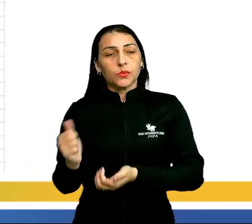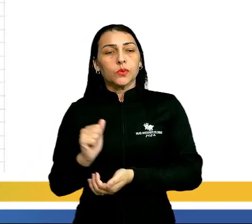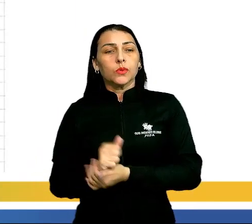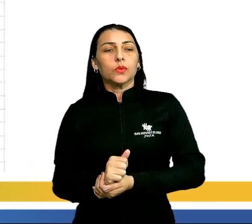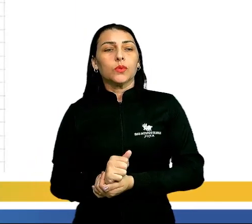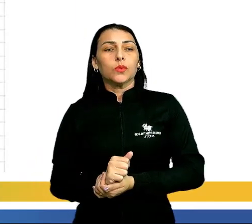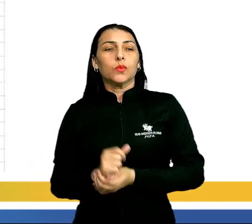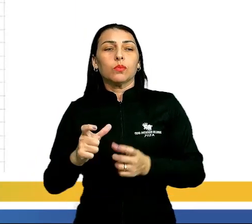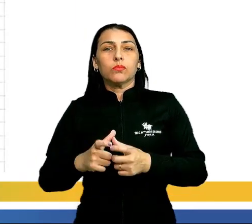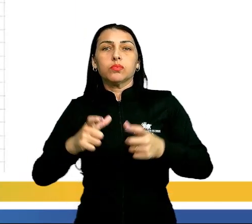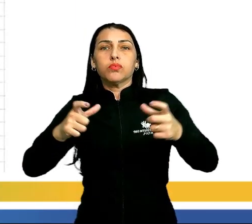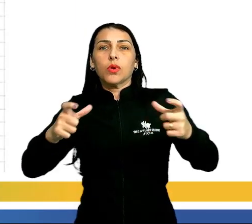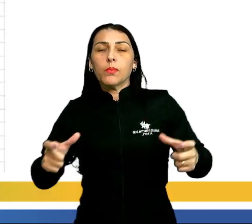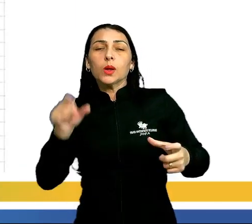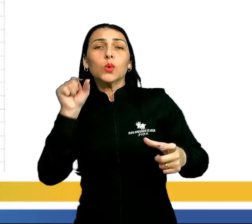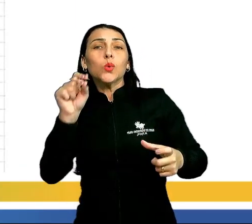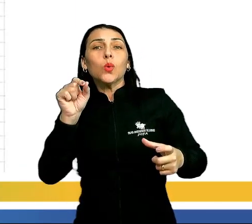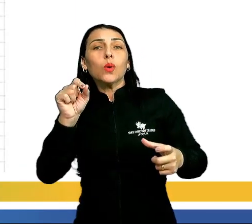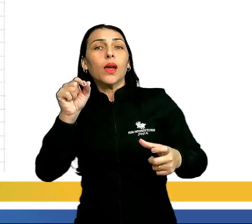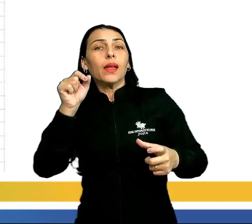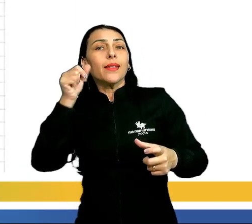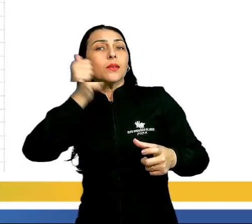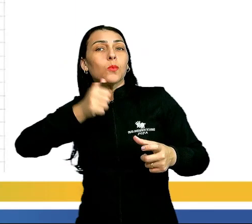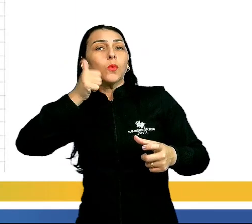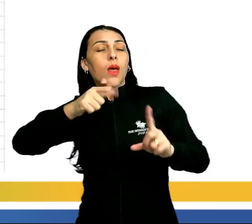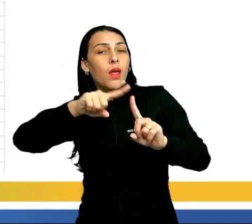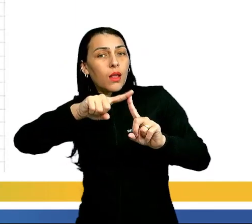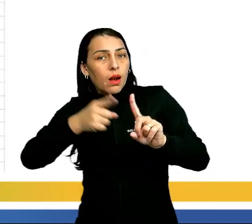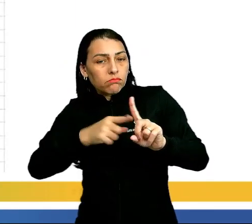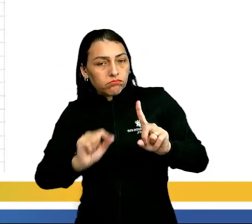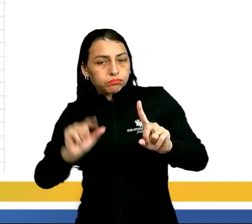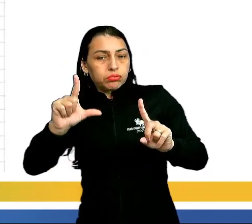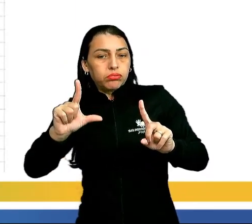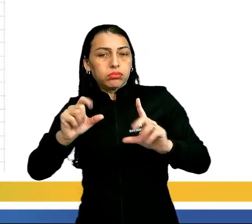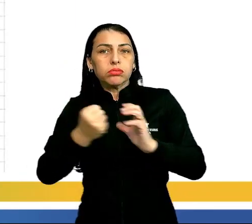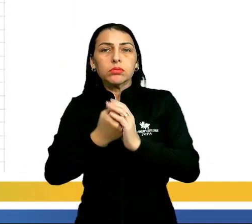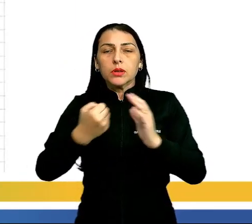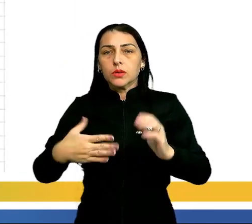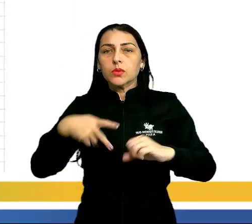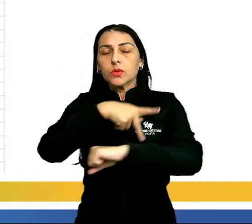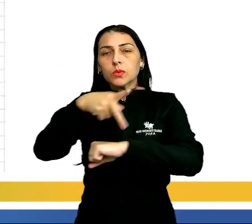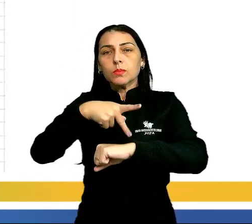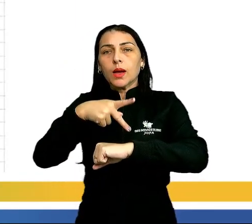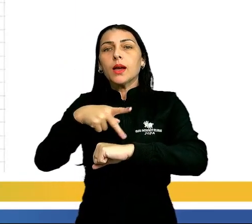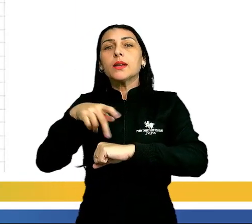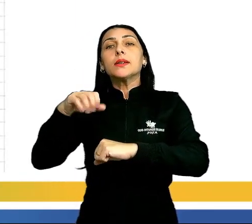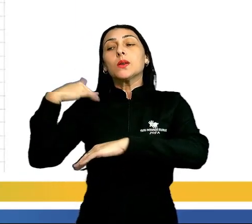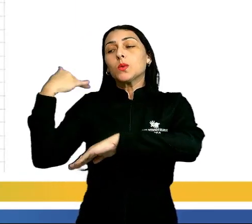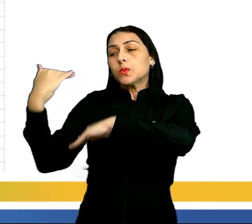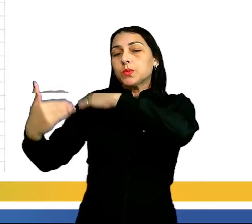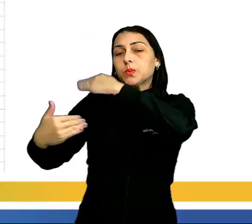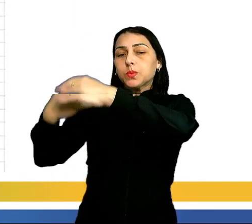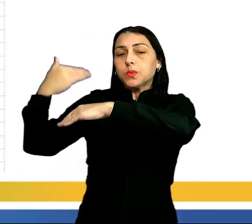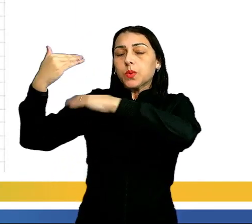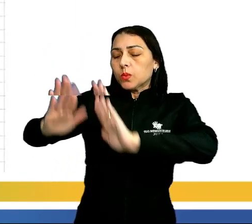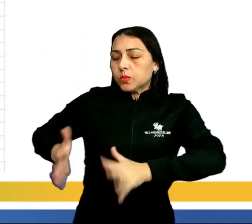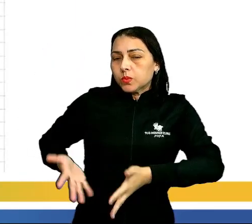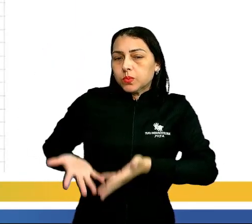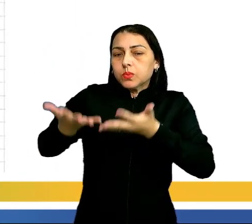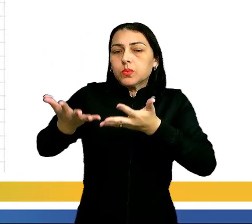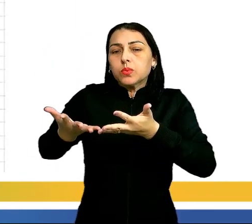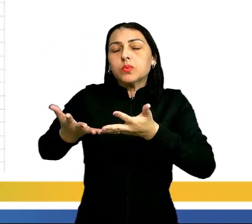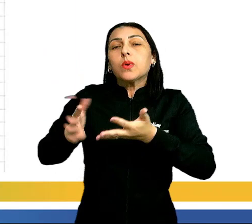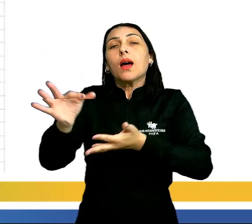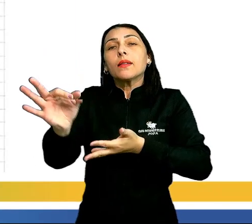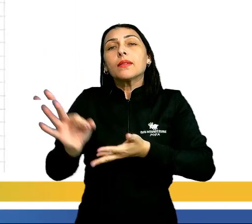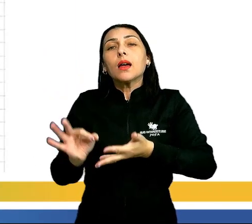função do aumento da fecundidade. E ela é uma característica principalmente dos países desenvolvidos que estimulam aí a